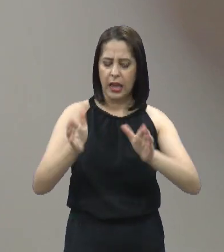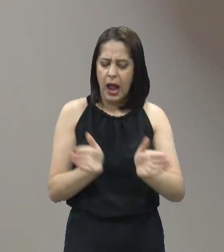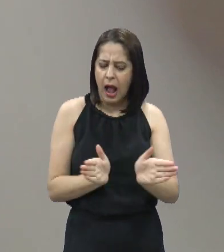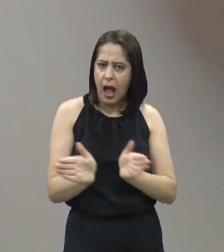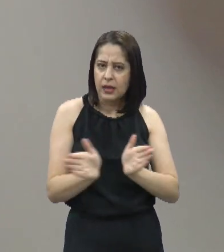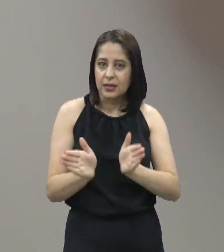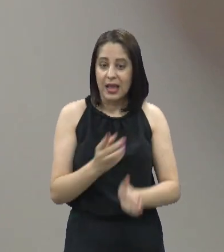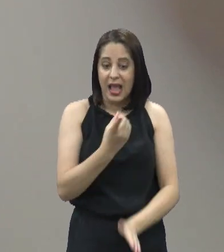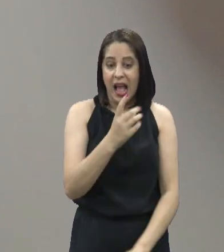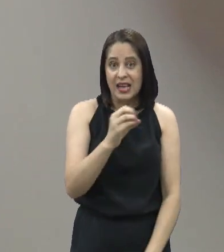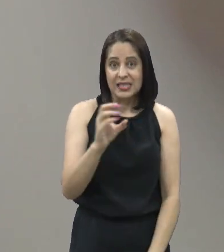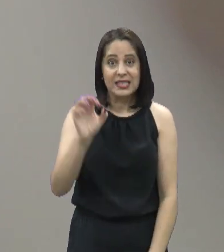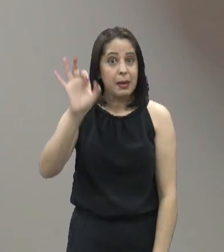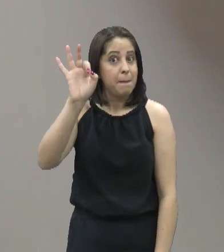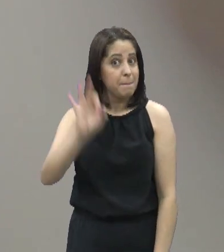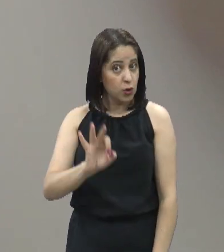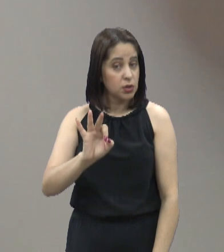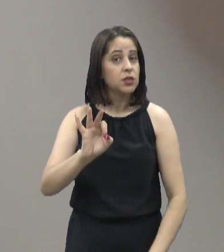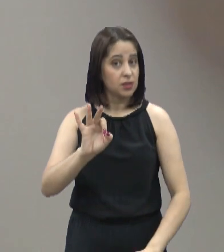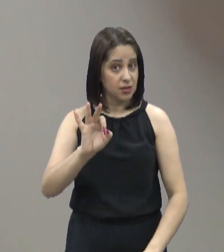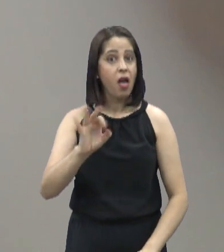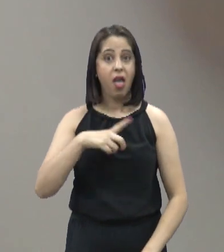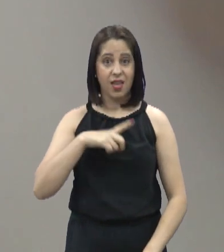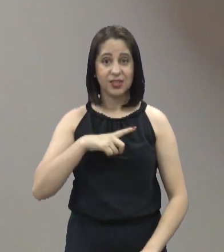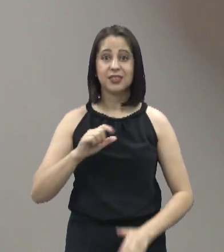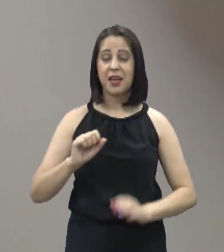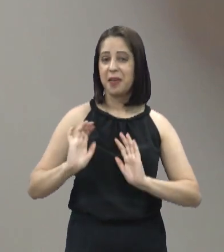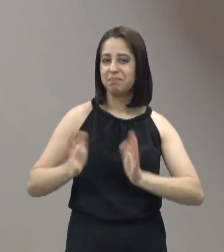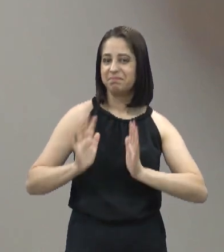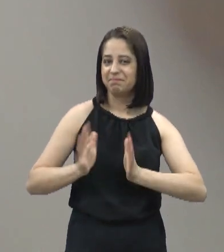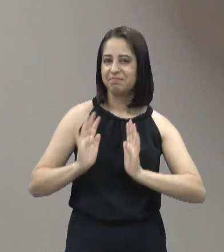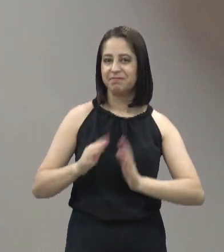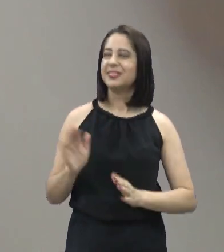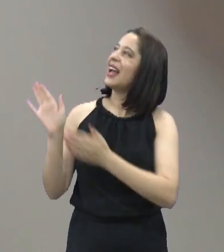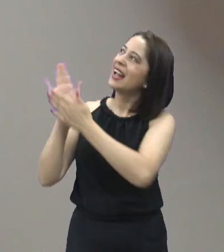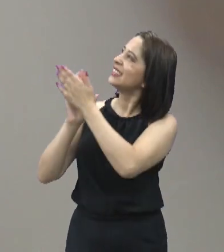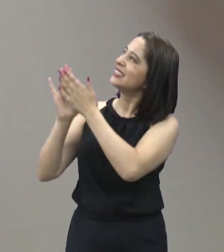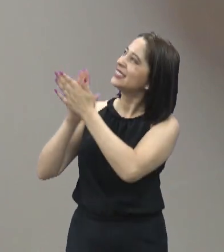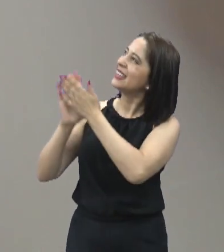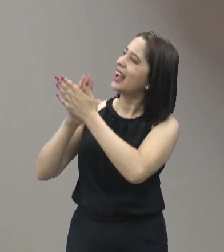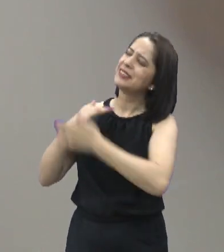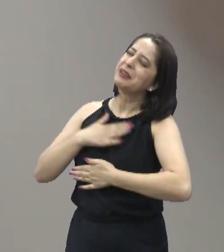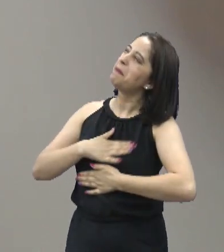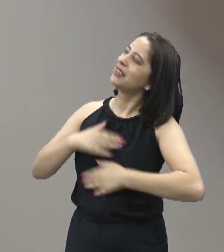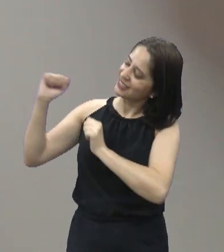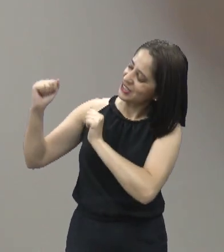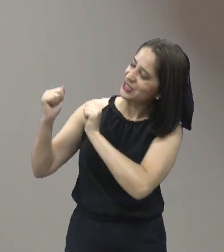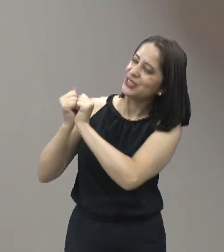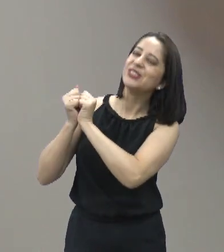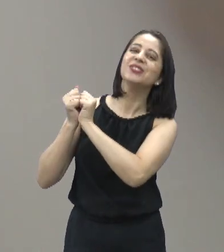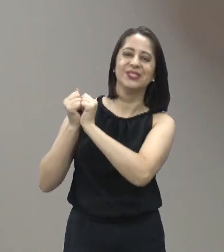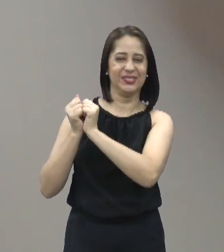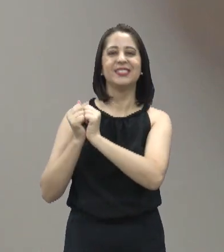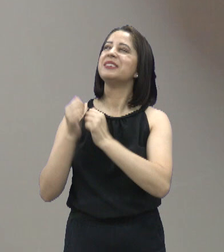essa acessibilidade em toda a nossa programação. Muito obrigada, viu, Ana? É sempre um prazer, Você sabe contar com a sua